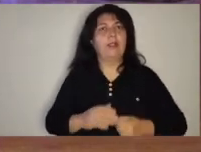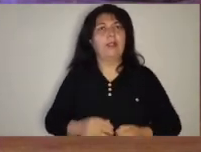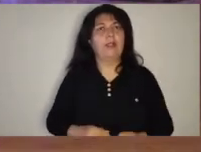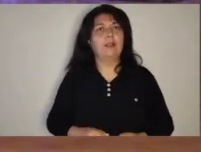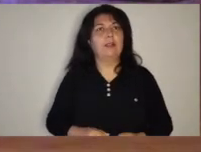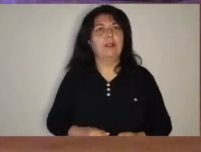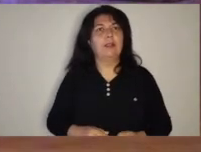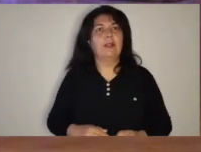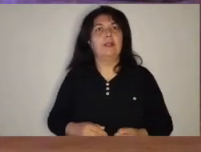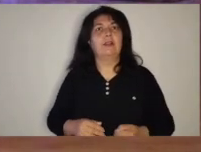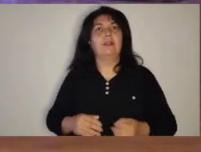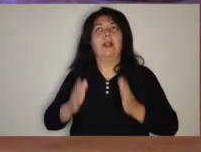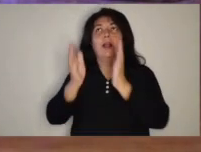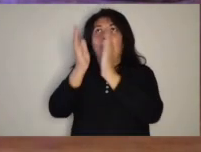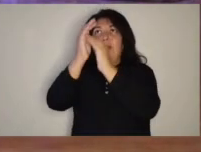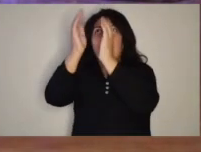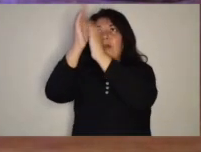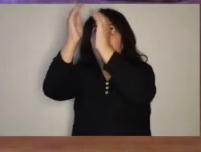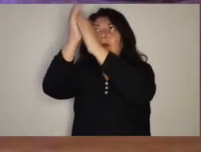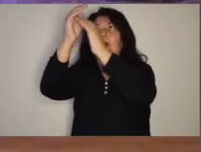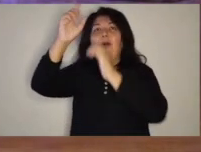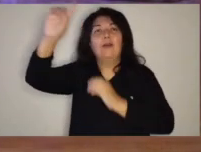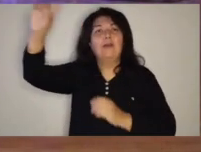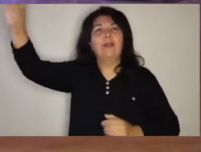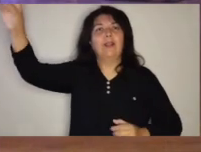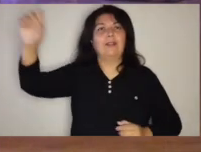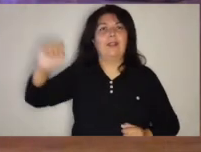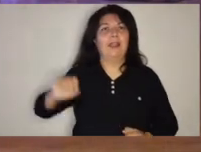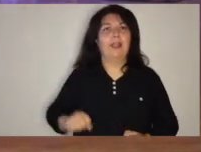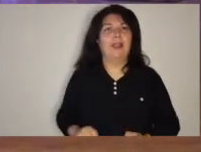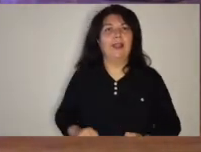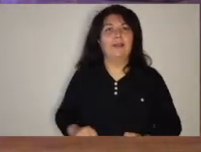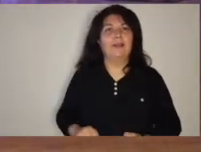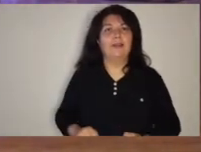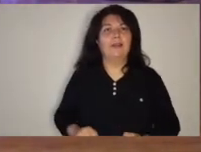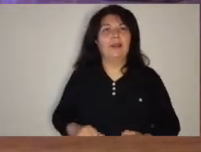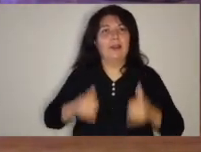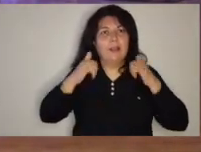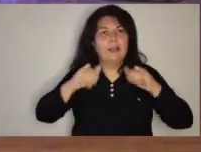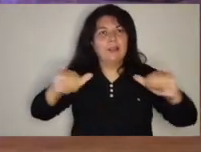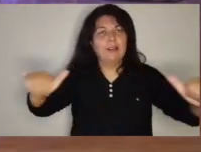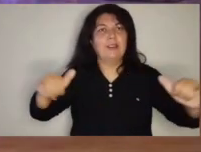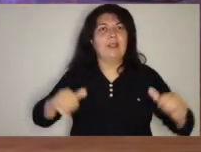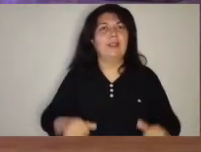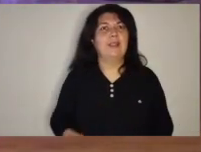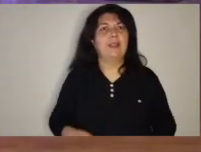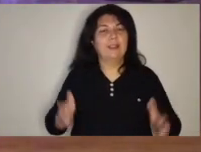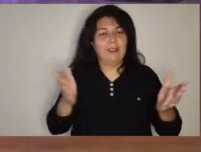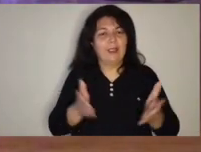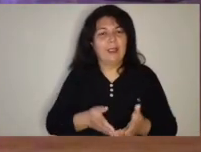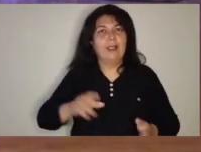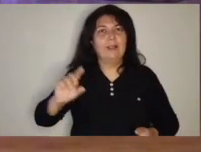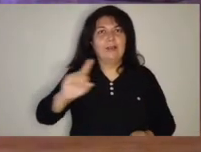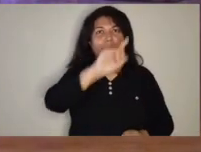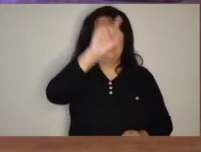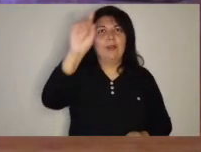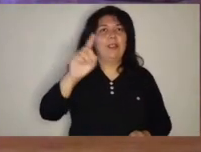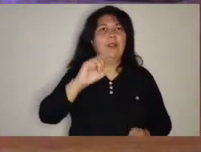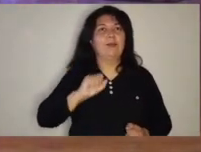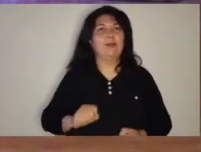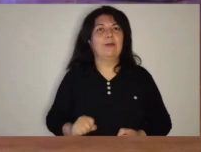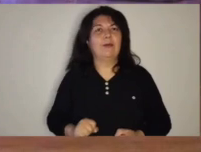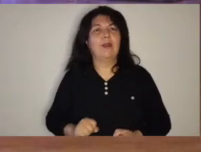trabalhar. Então, irmãos, louva o Senhor, agradeça o Senhor e vem falando assim, esse domingo vai ser o melhor domingo da minha